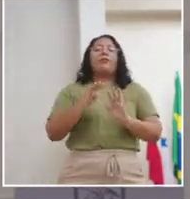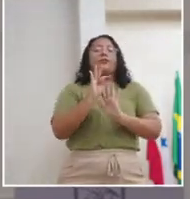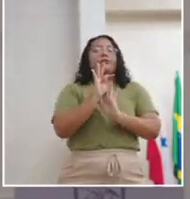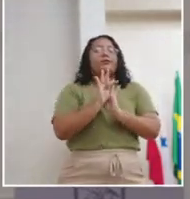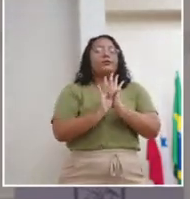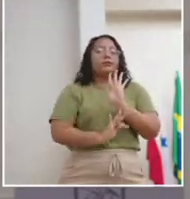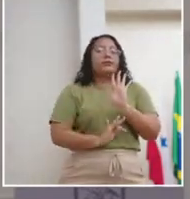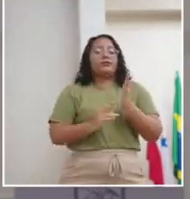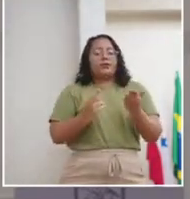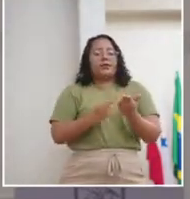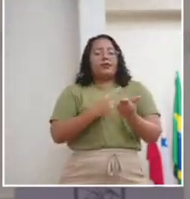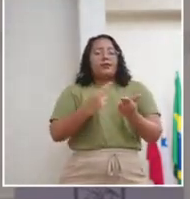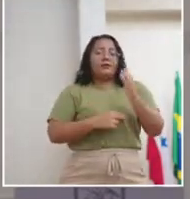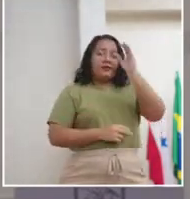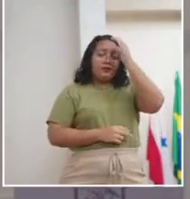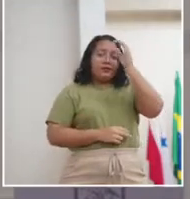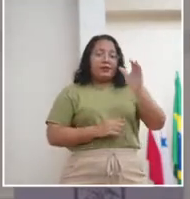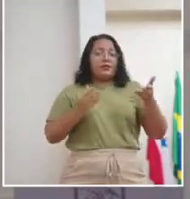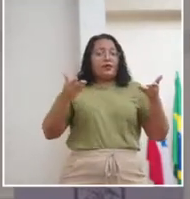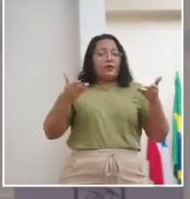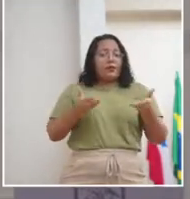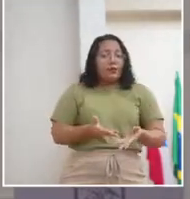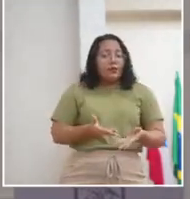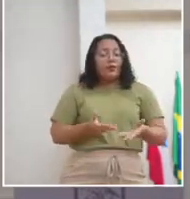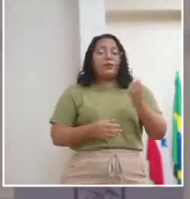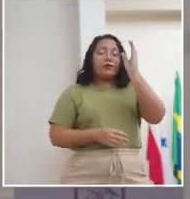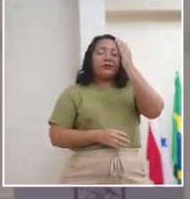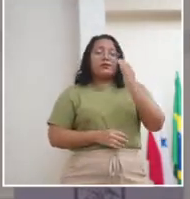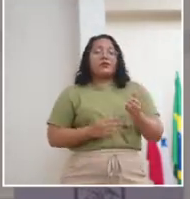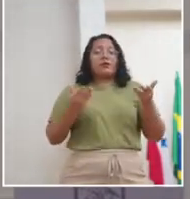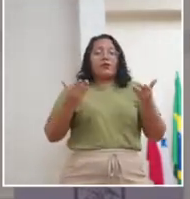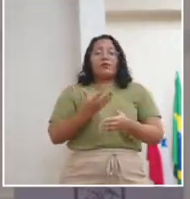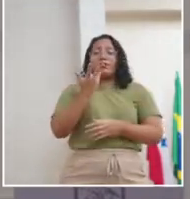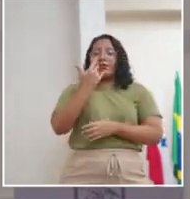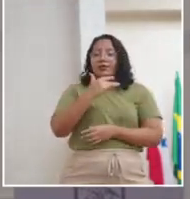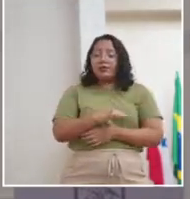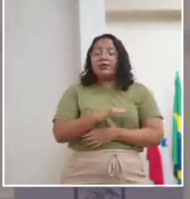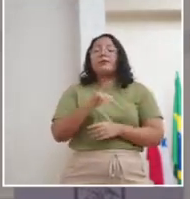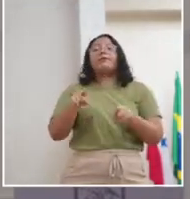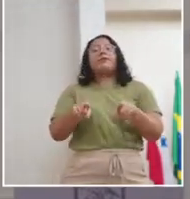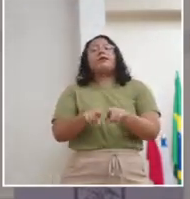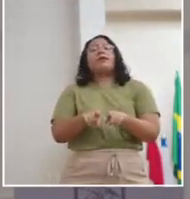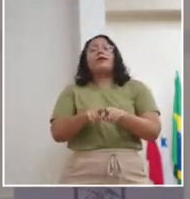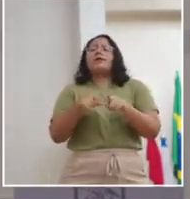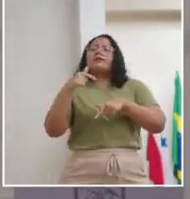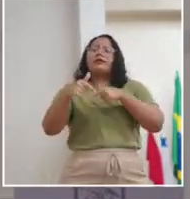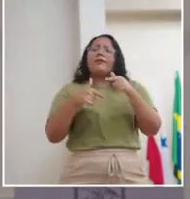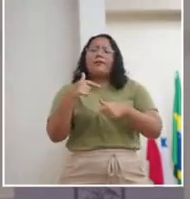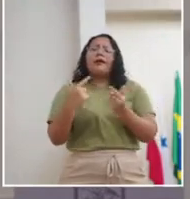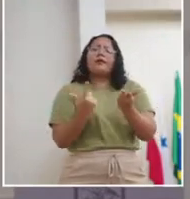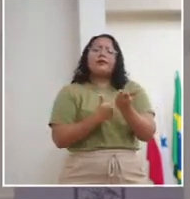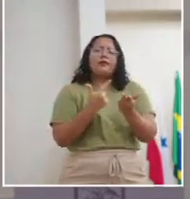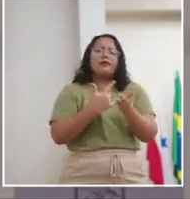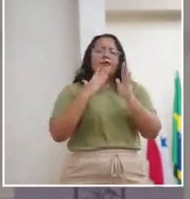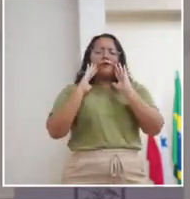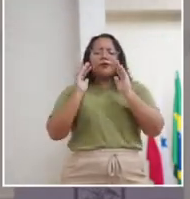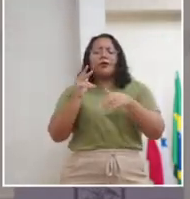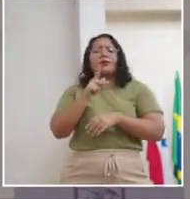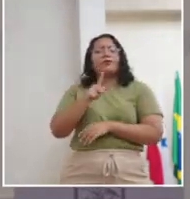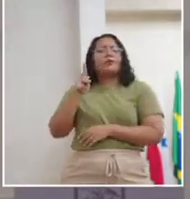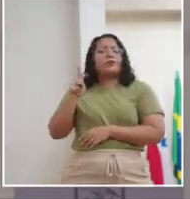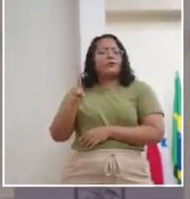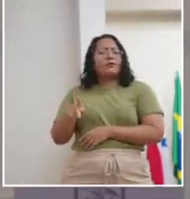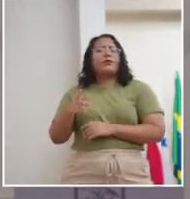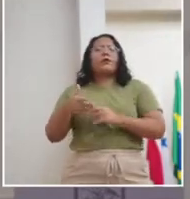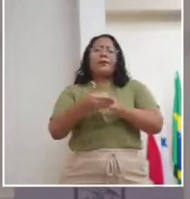para a revista Ciência Hoje, Ciência Hoje das Crianças, e também seu investimento na produção de livros voltados aos professores